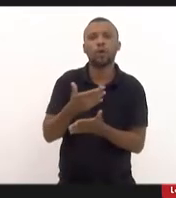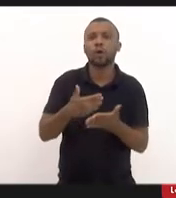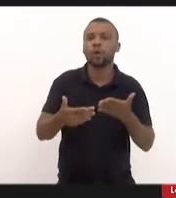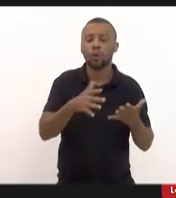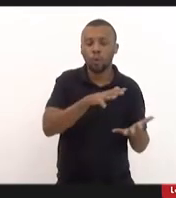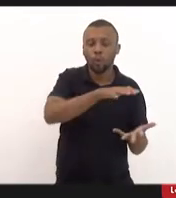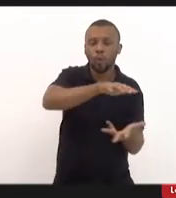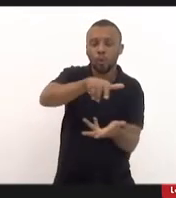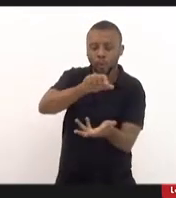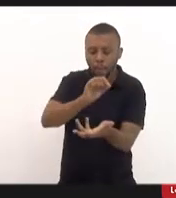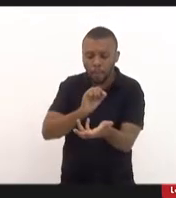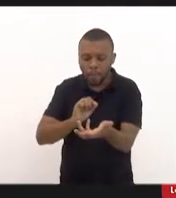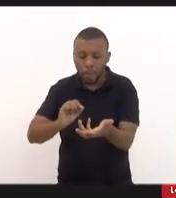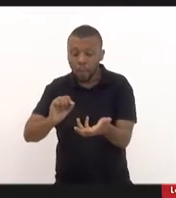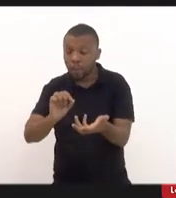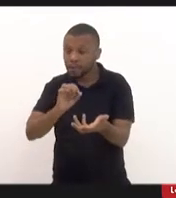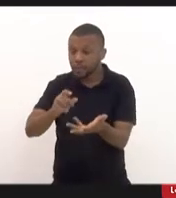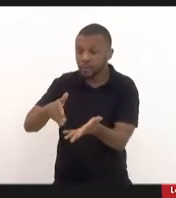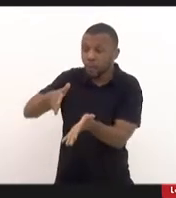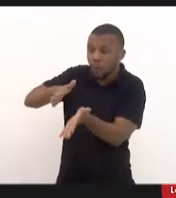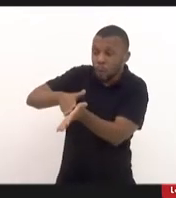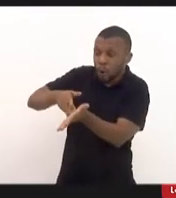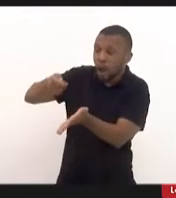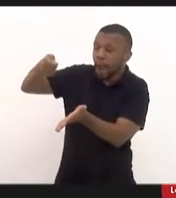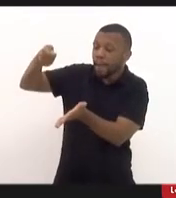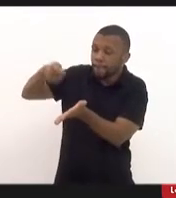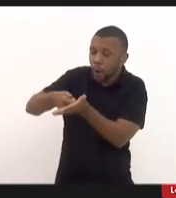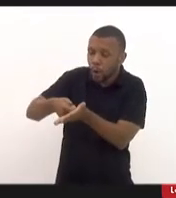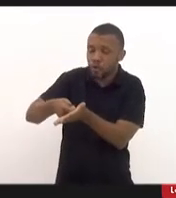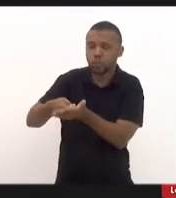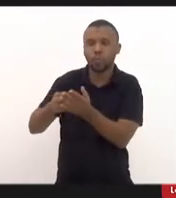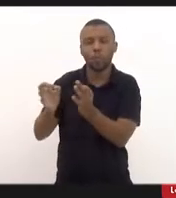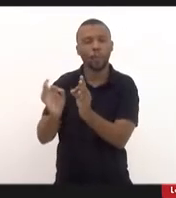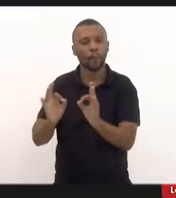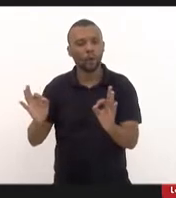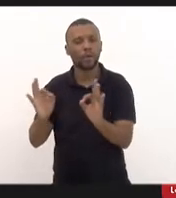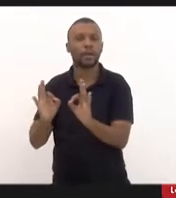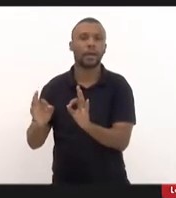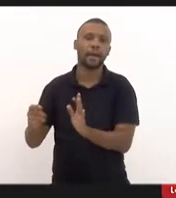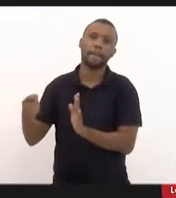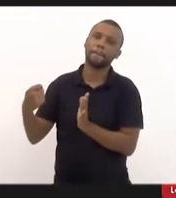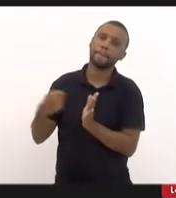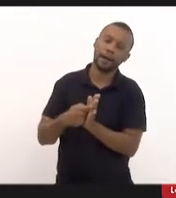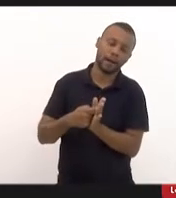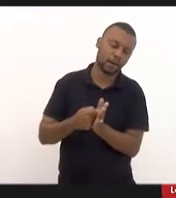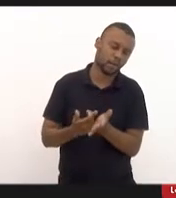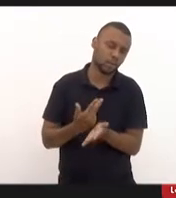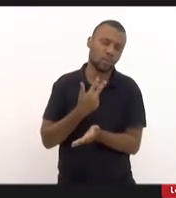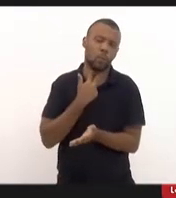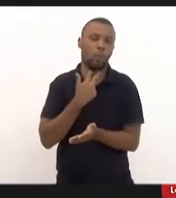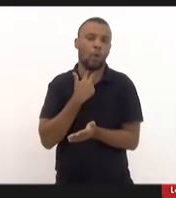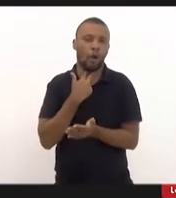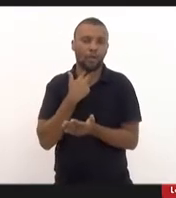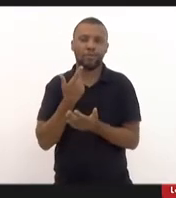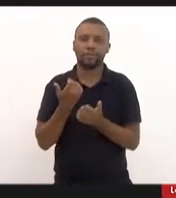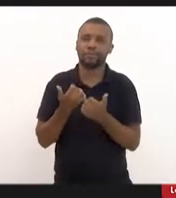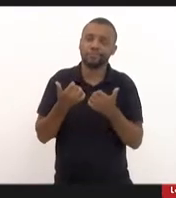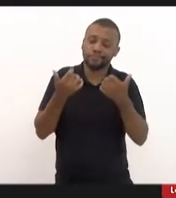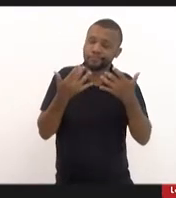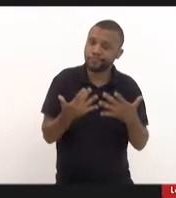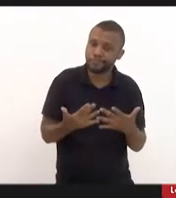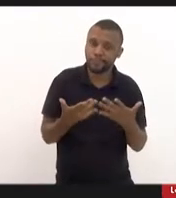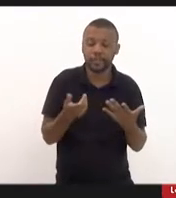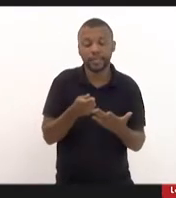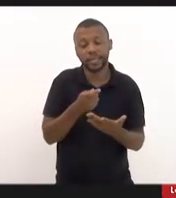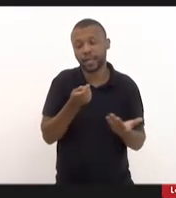for imposto, ninguém paga, né? Então, é claro que você não pode fazer uma coisa escorchante, mas, infelizmente, tem que cobrar, senão não tem